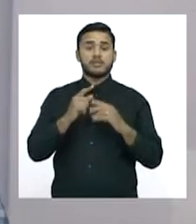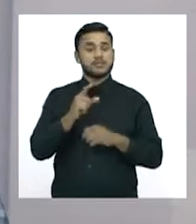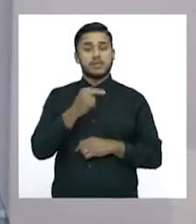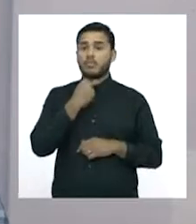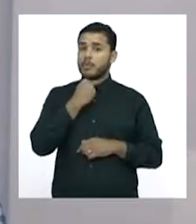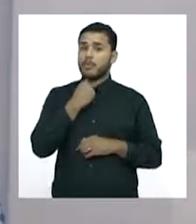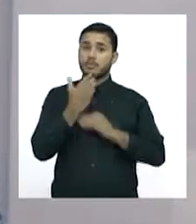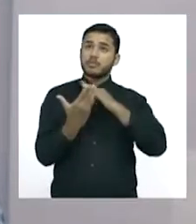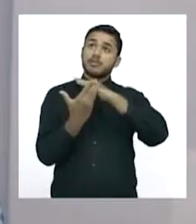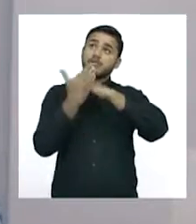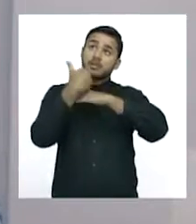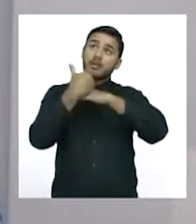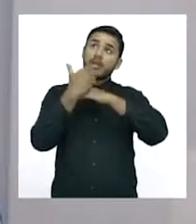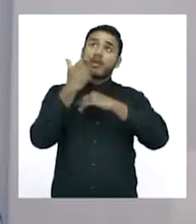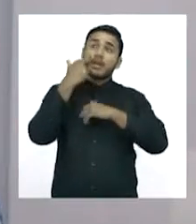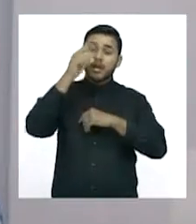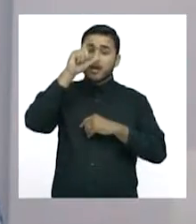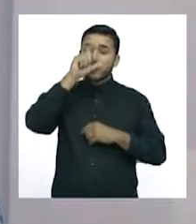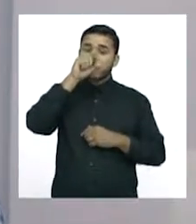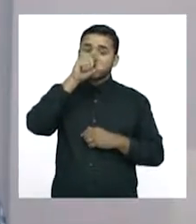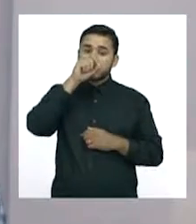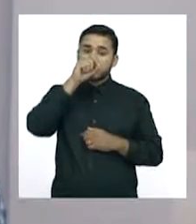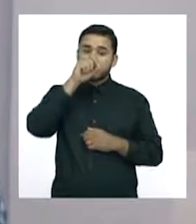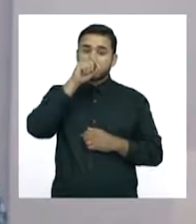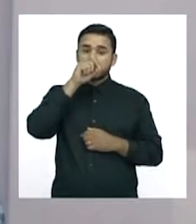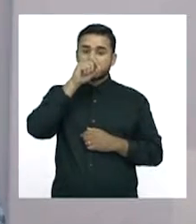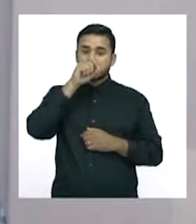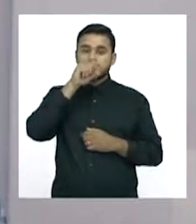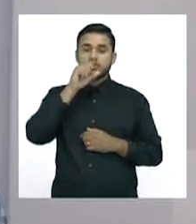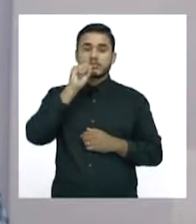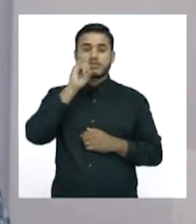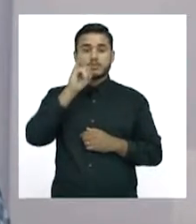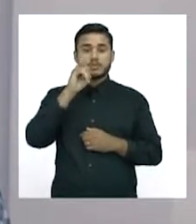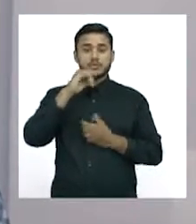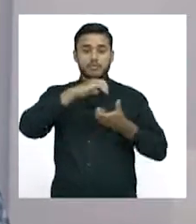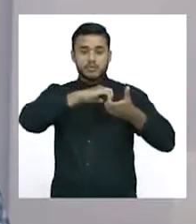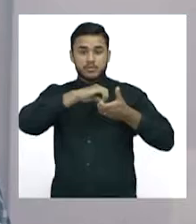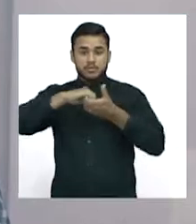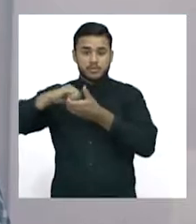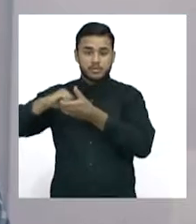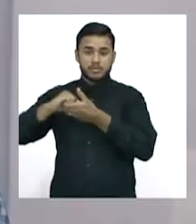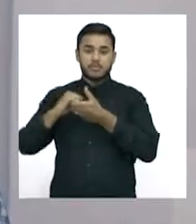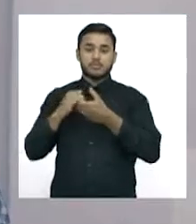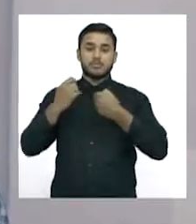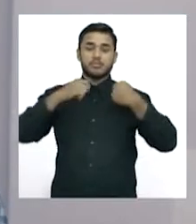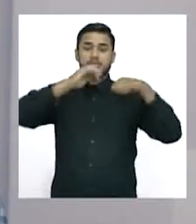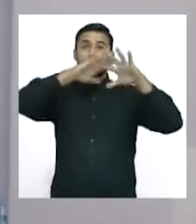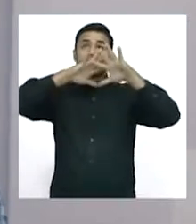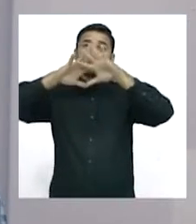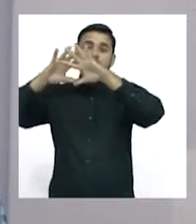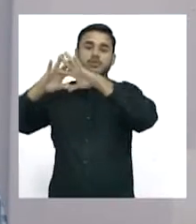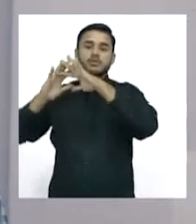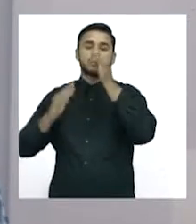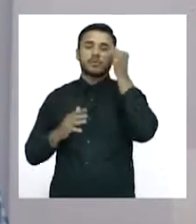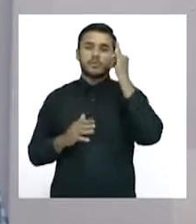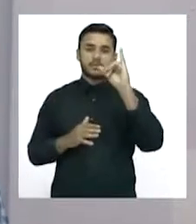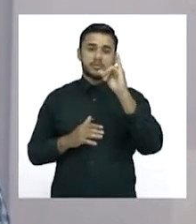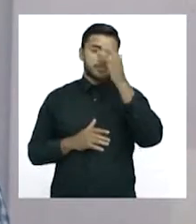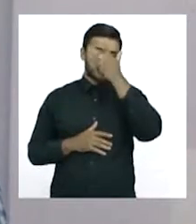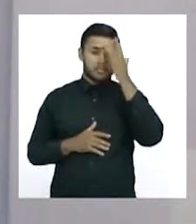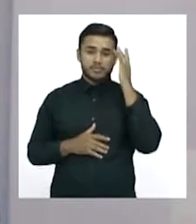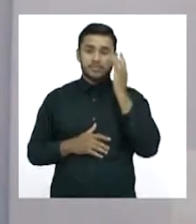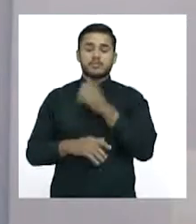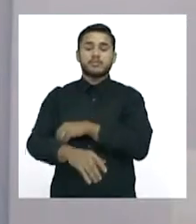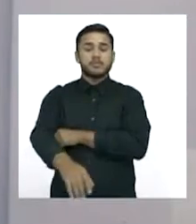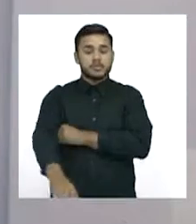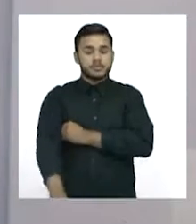Então, é o que a gente fala, se você tem espaço entre a telha e o forro, se você puder tapar, telar, evitar que esses animais pousem é